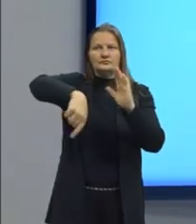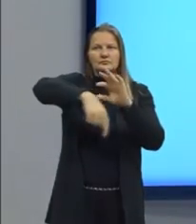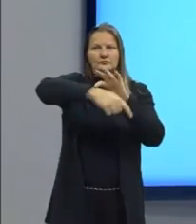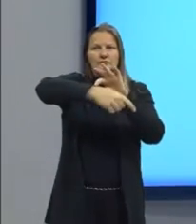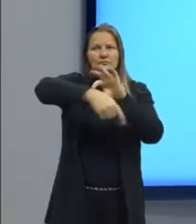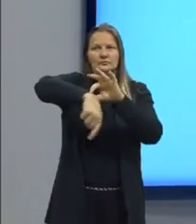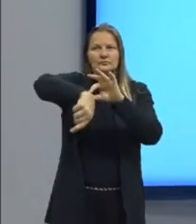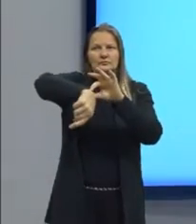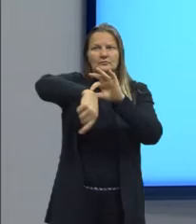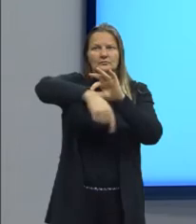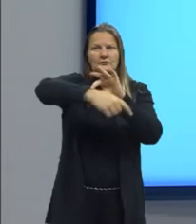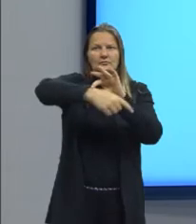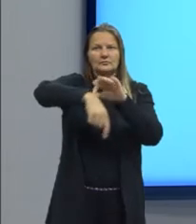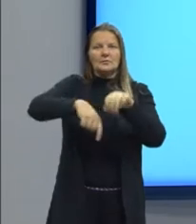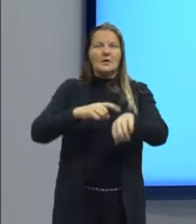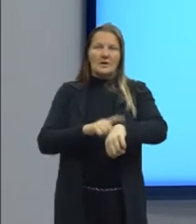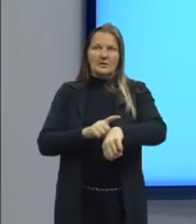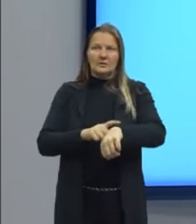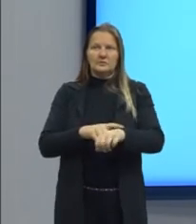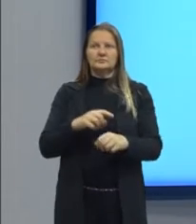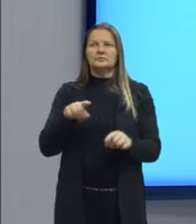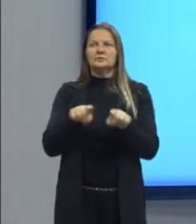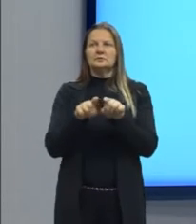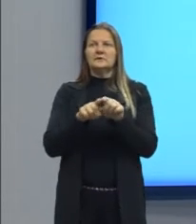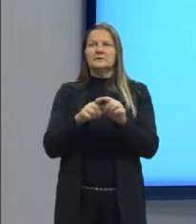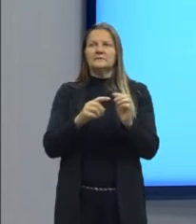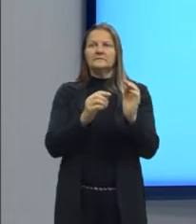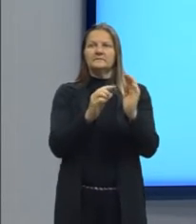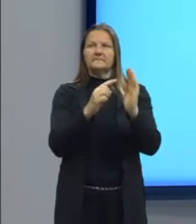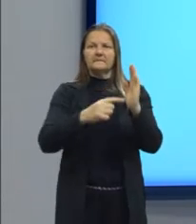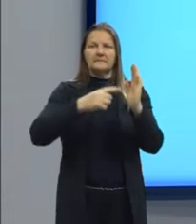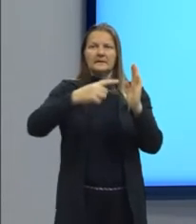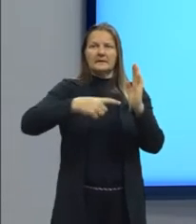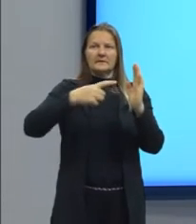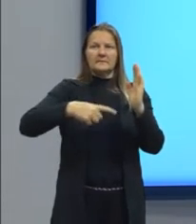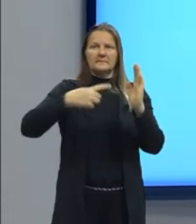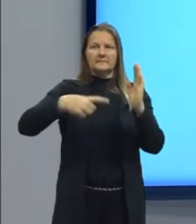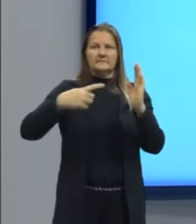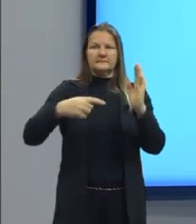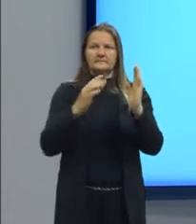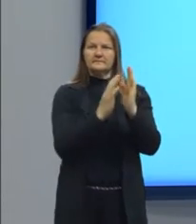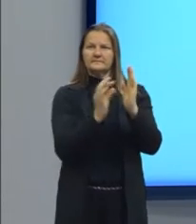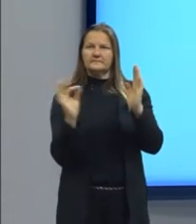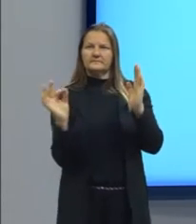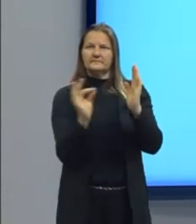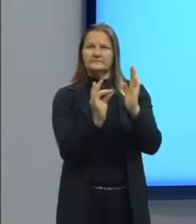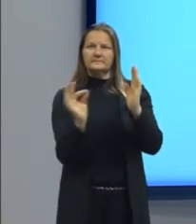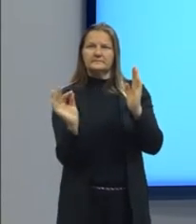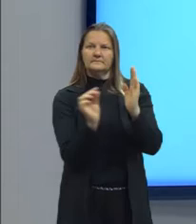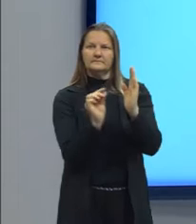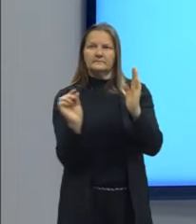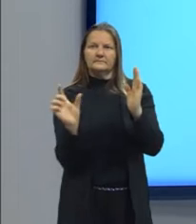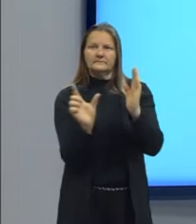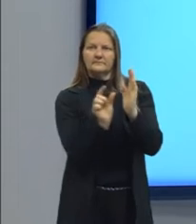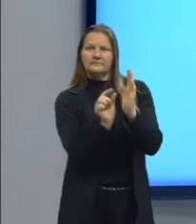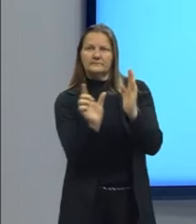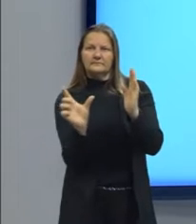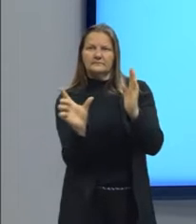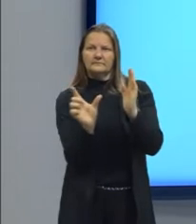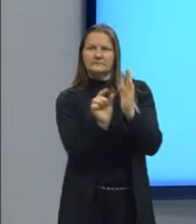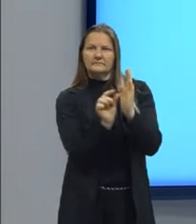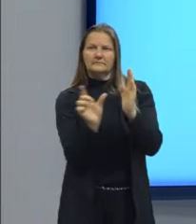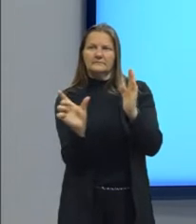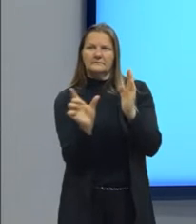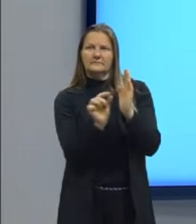aqui aqui a gente tem então um bloquinho né que ele tá conectado com uma mola E aí se a